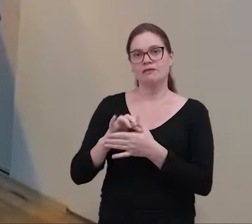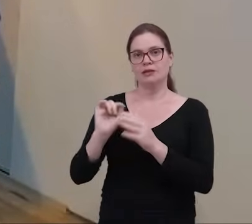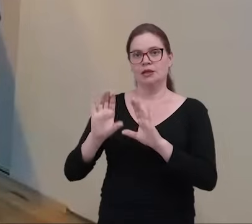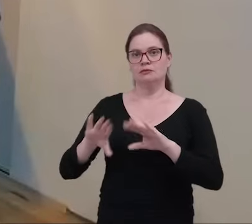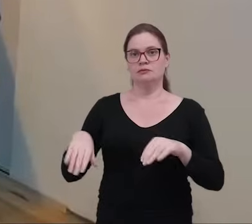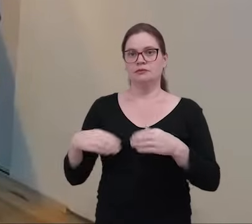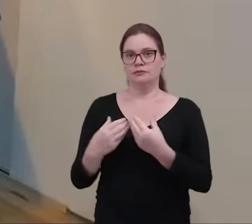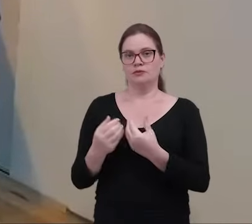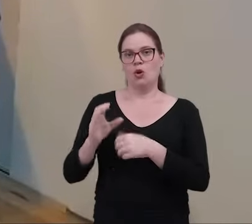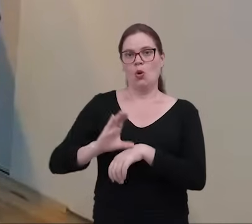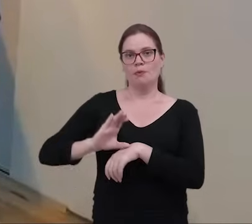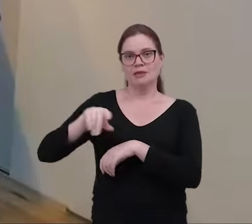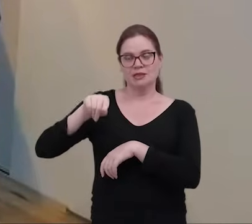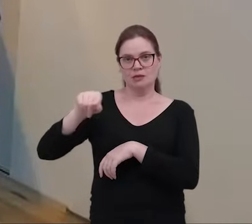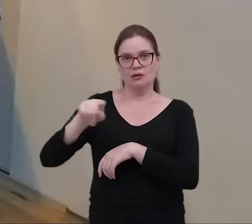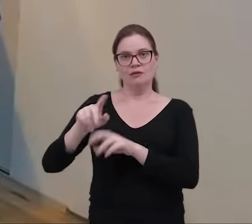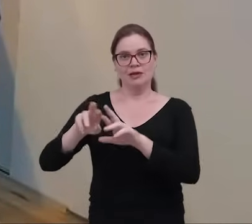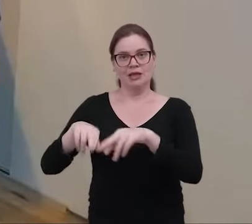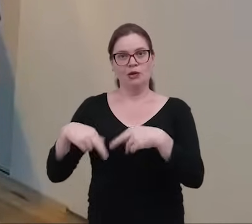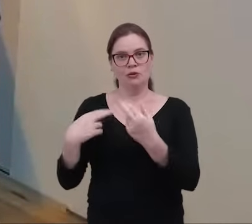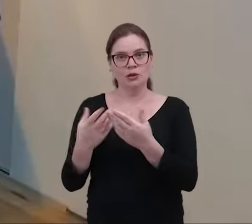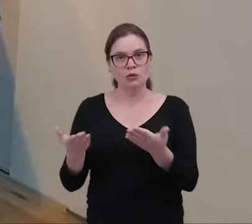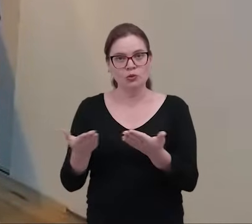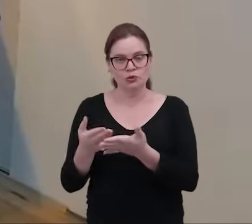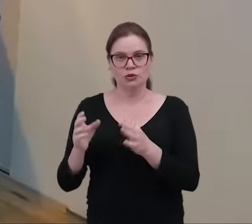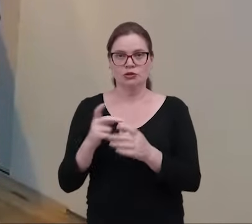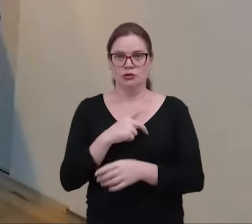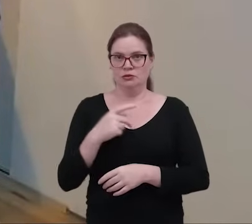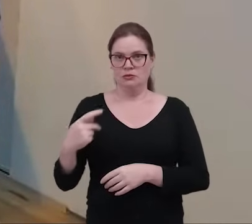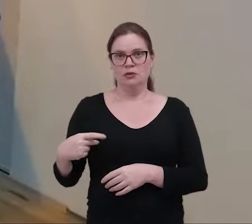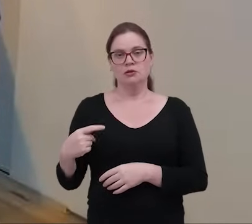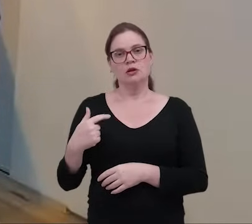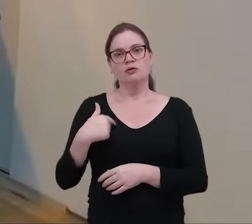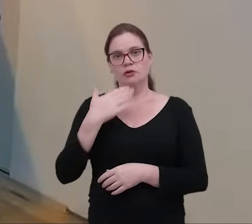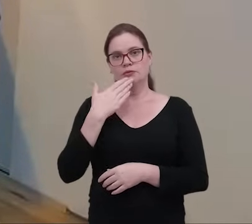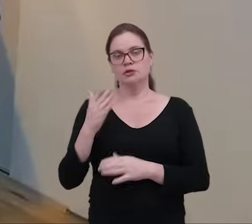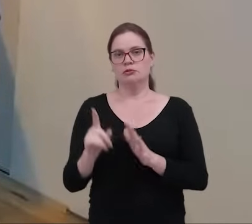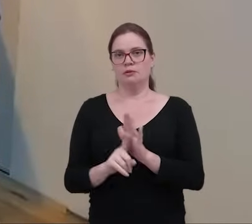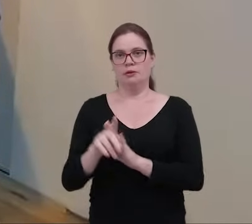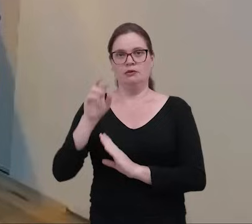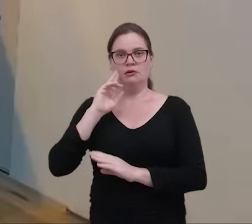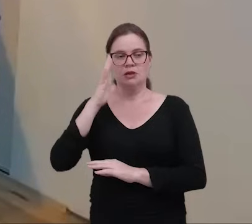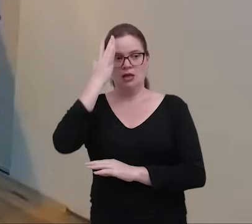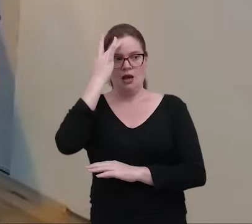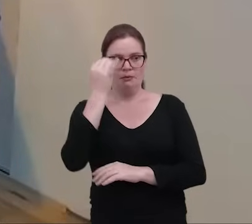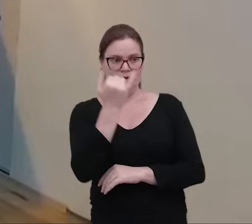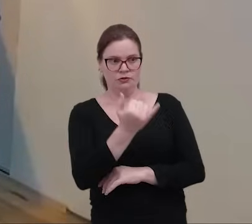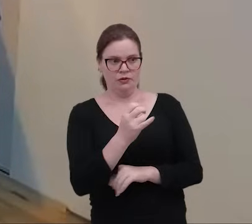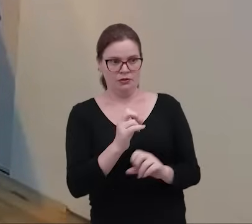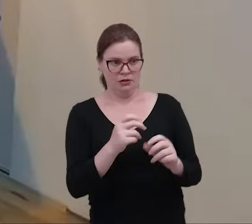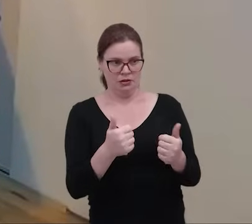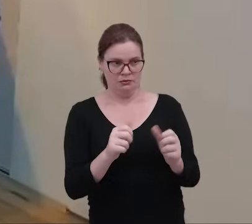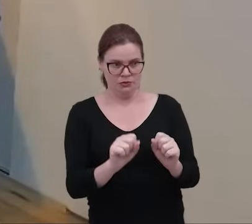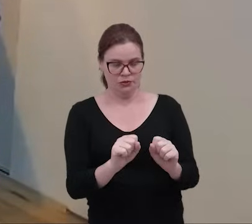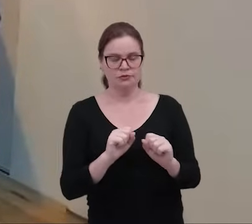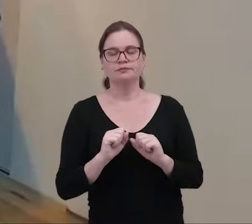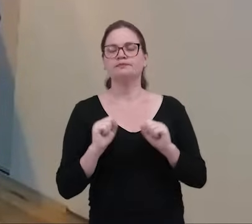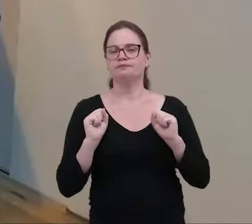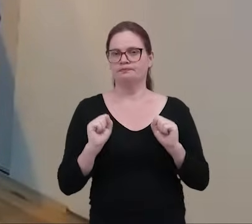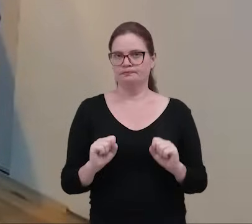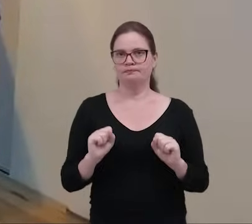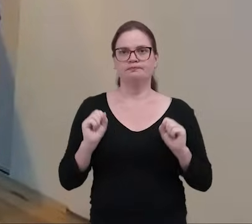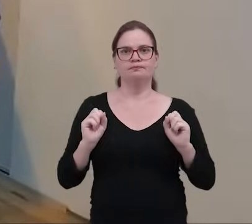comissão e vai ter reunião hoje, vou conversar com a comissão e a gente pode consultar o Senhor lá e amanhã eu te dou um retorno. Eu, tá